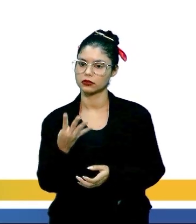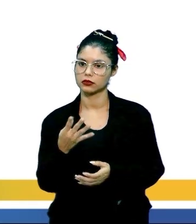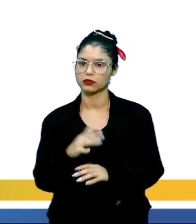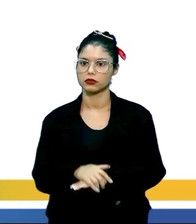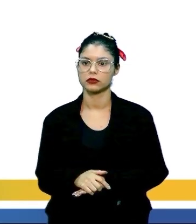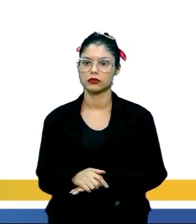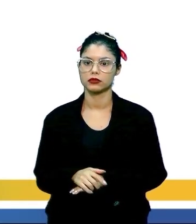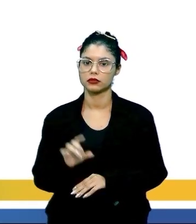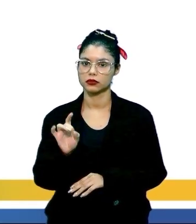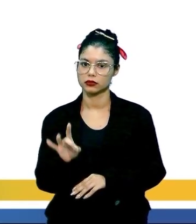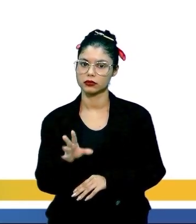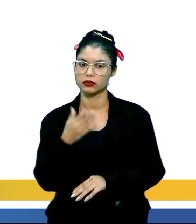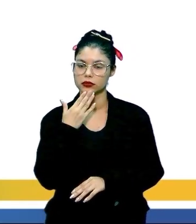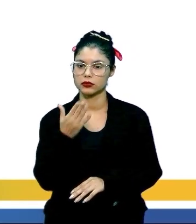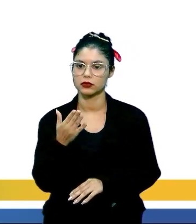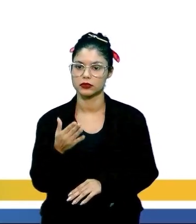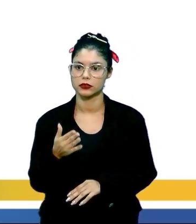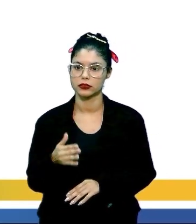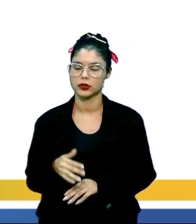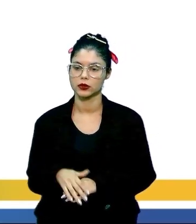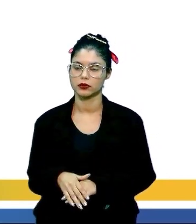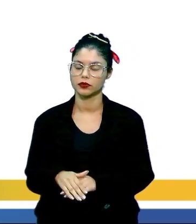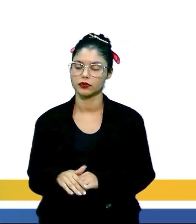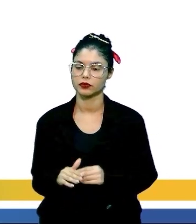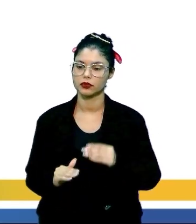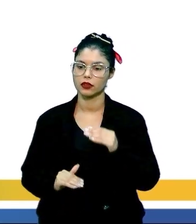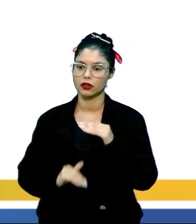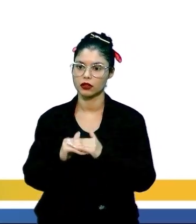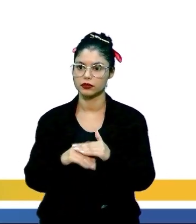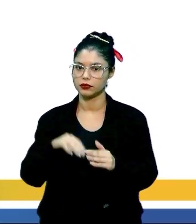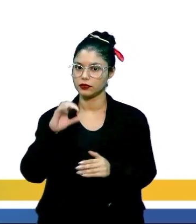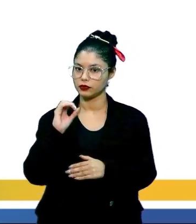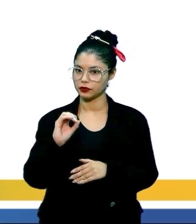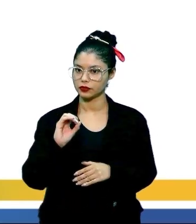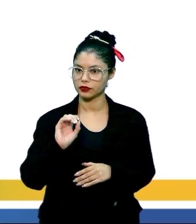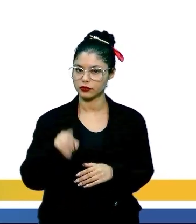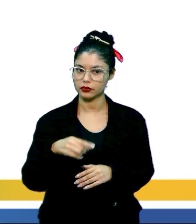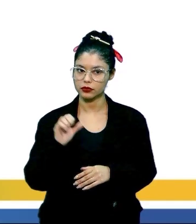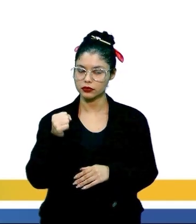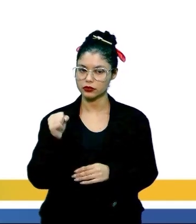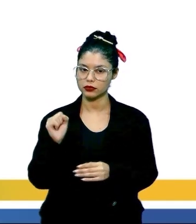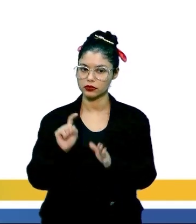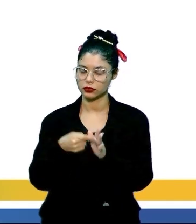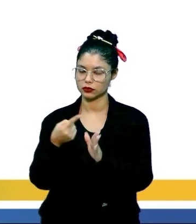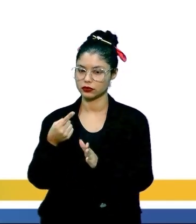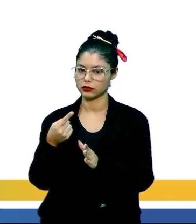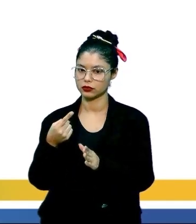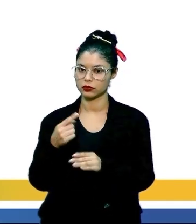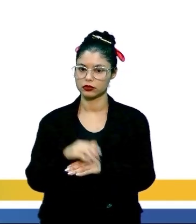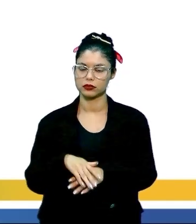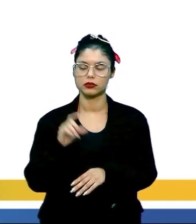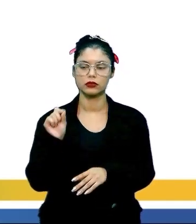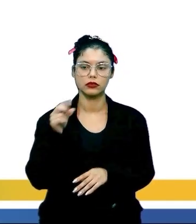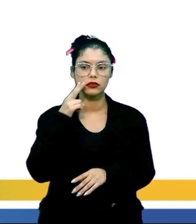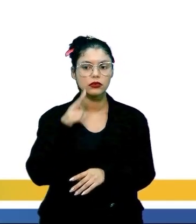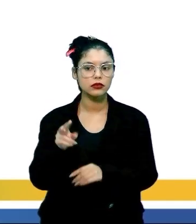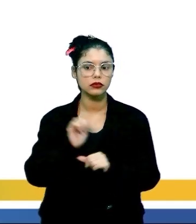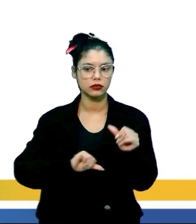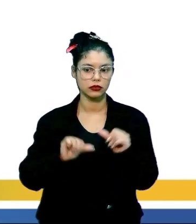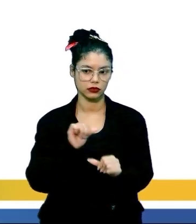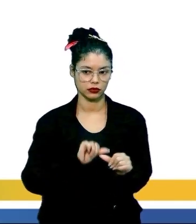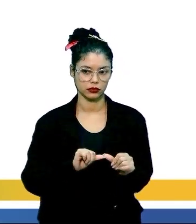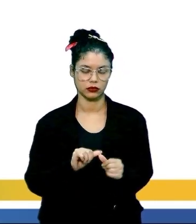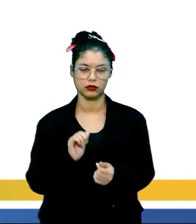64.000. Só que a questão diz o seguinte, a pressão é de 0,8 atm no primeiro cubo. O que nós vimos na